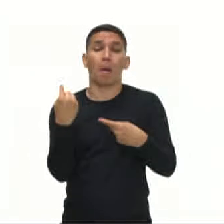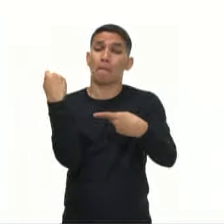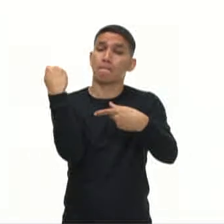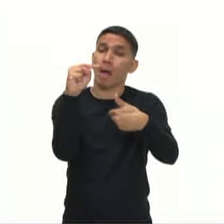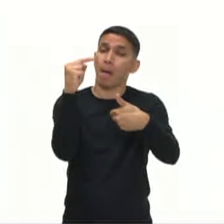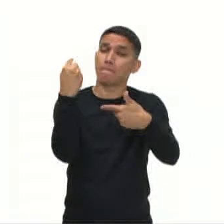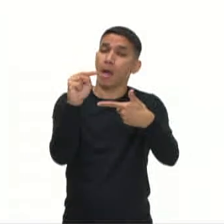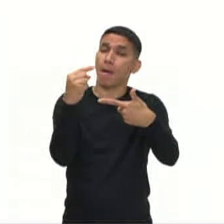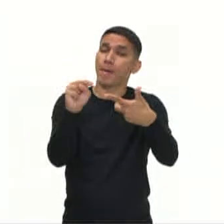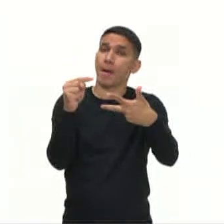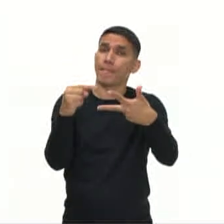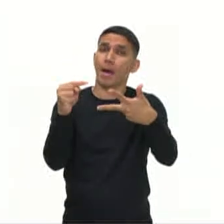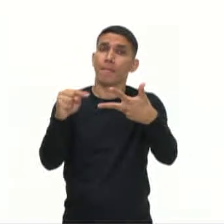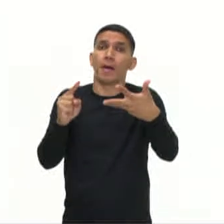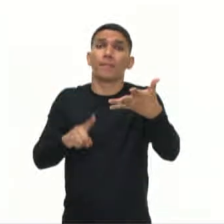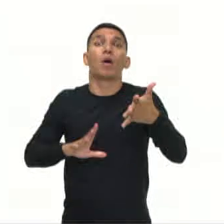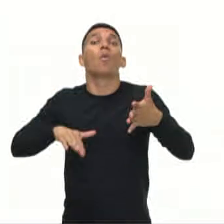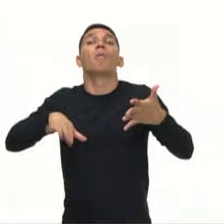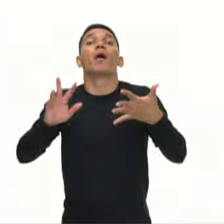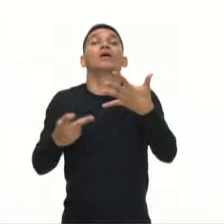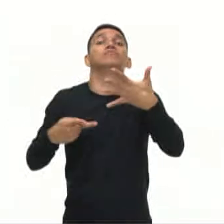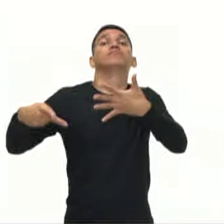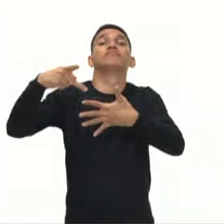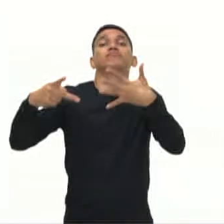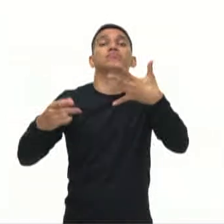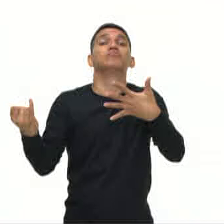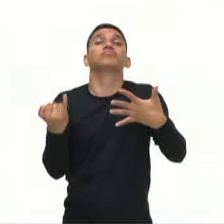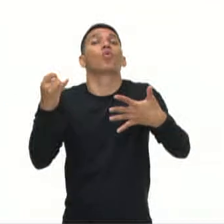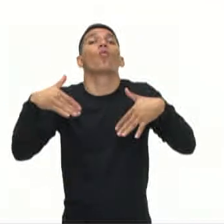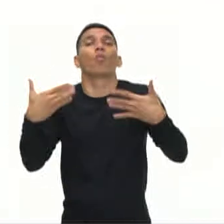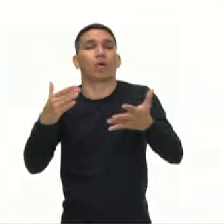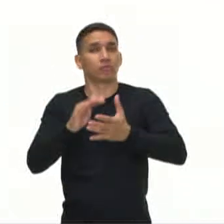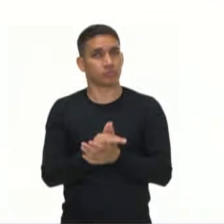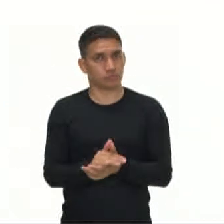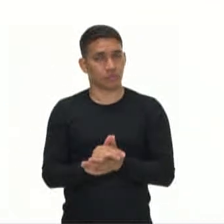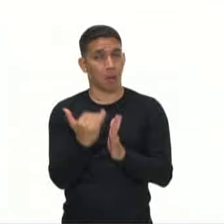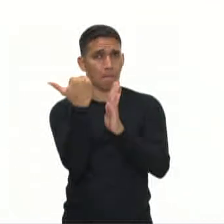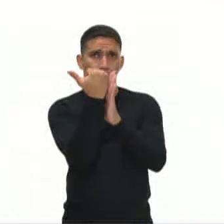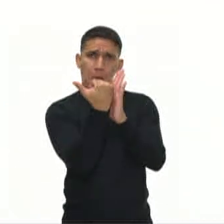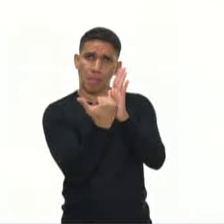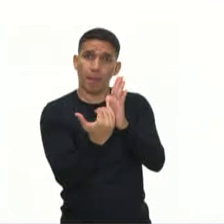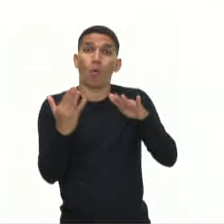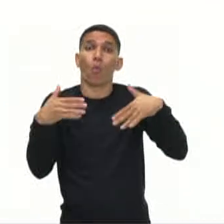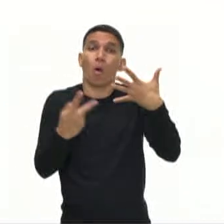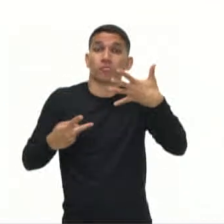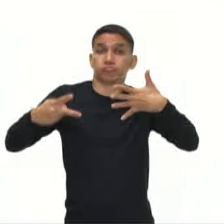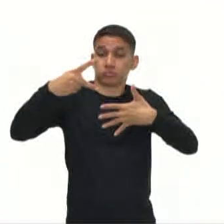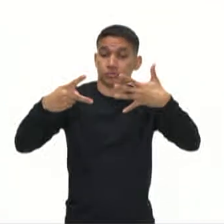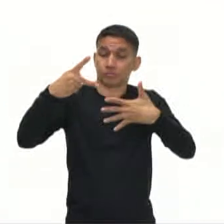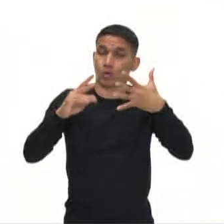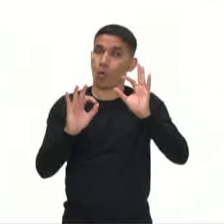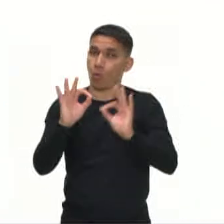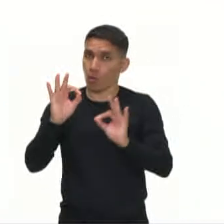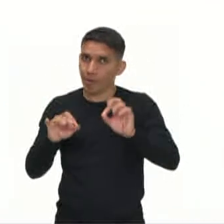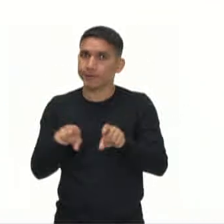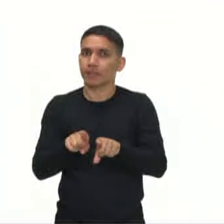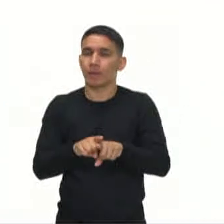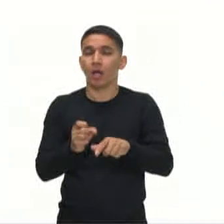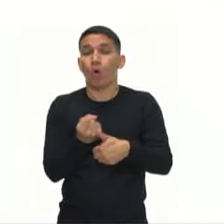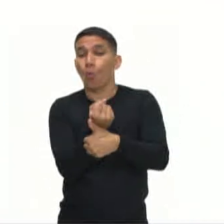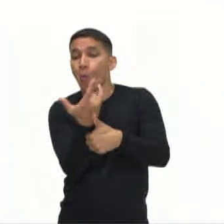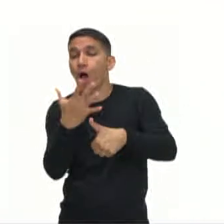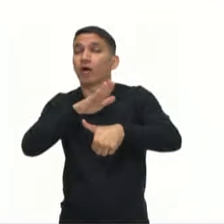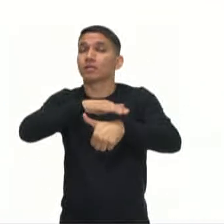mais importantes a serem realizadas, elencá-las, né, por ordem de prioridade e calcular o tempo a ser gasto em